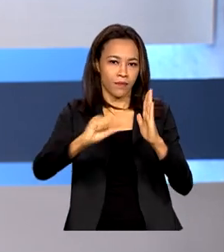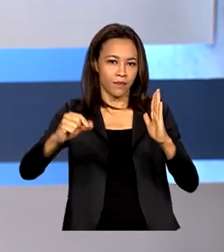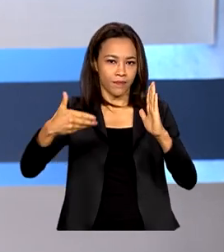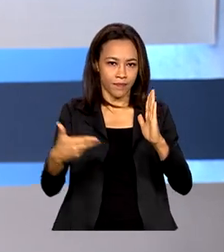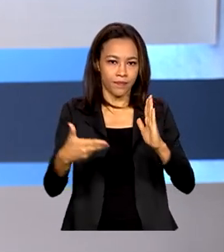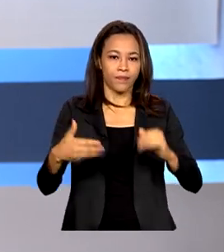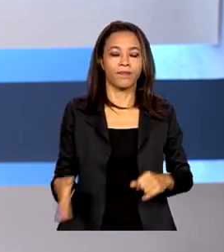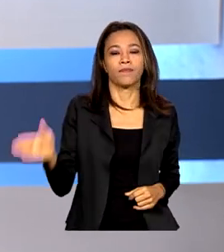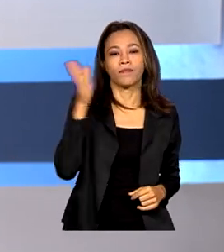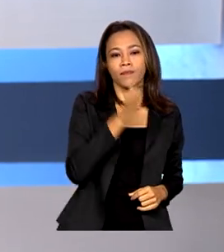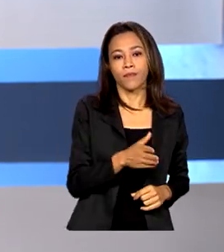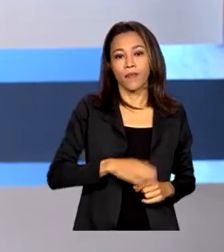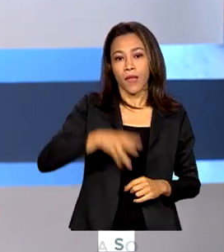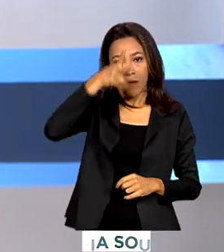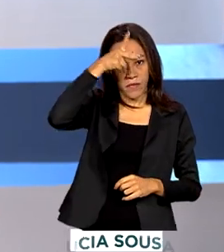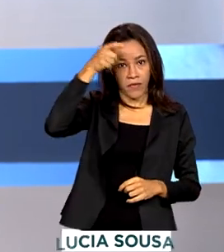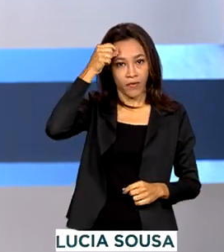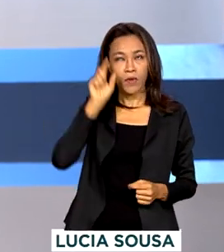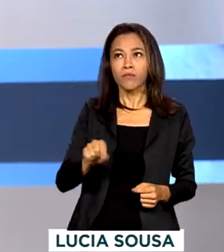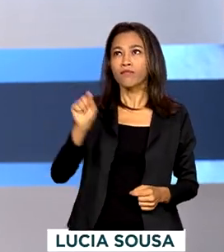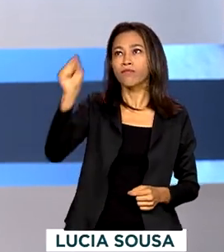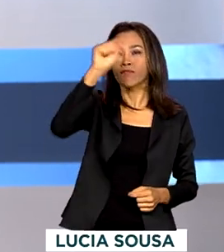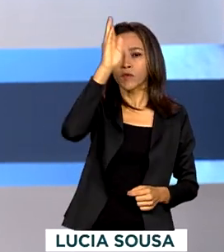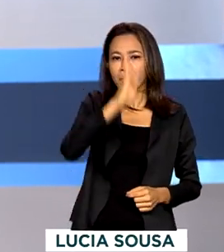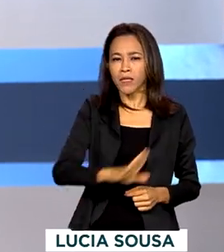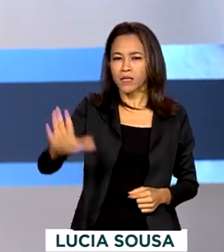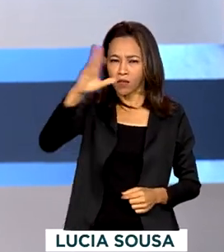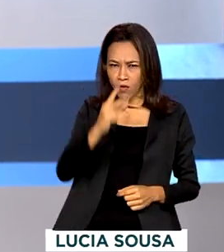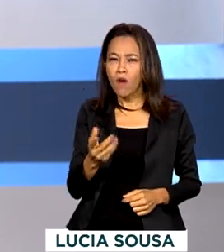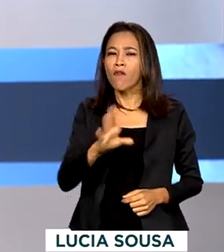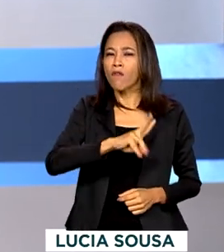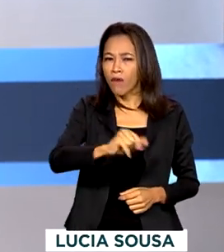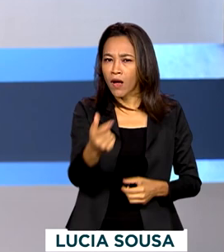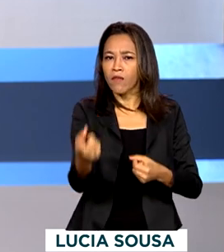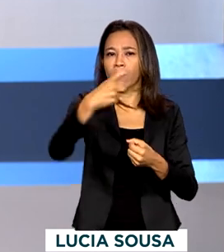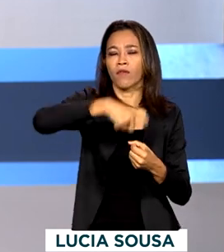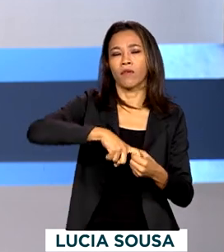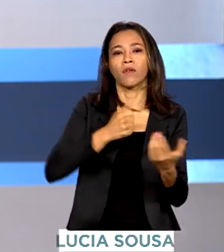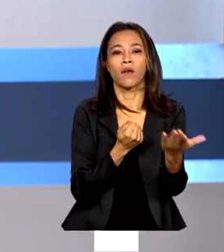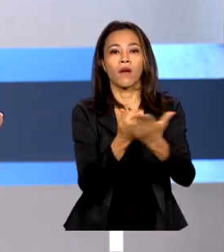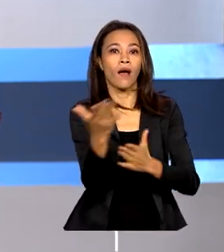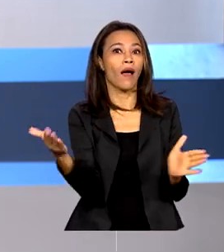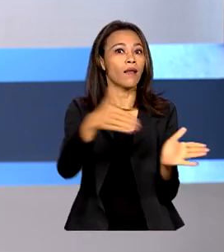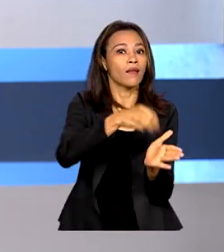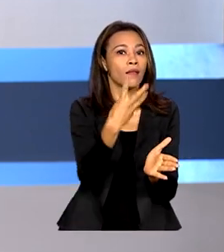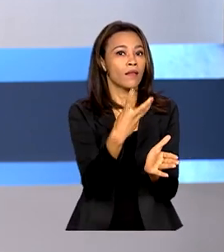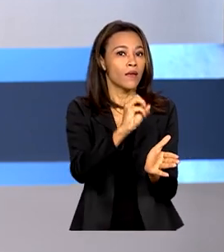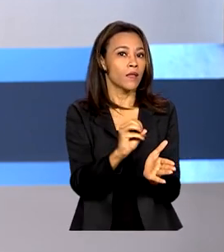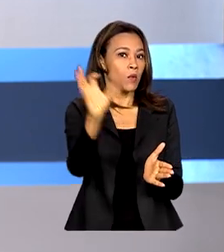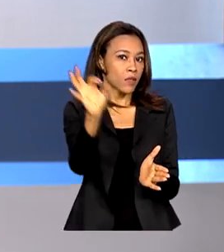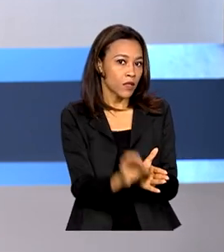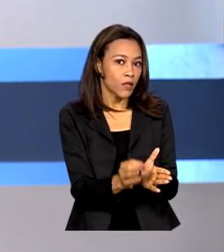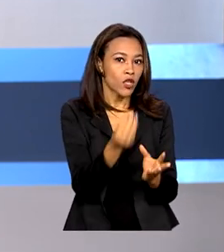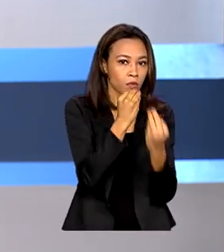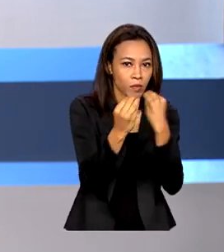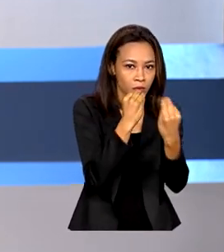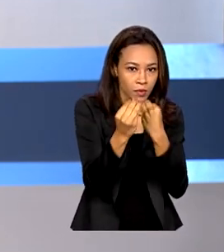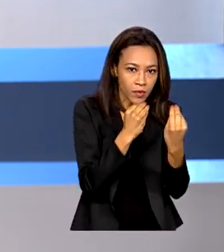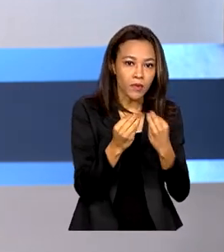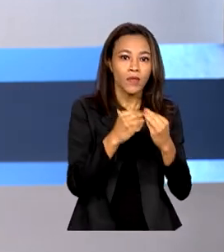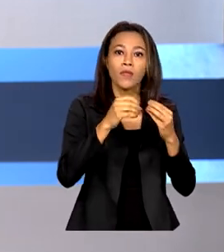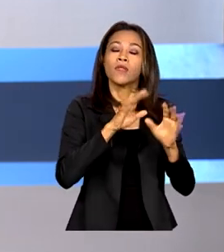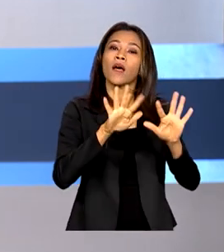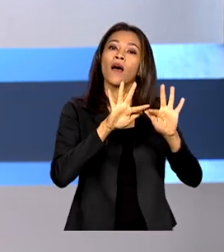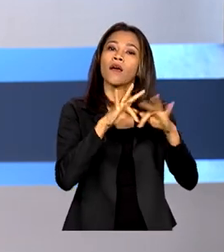As prefeituras do país vão voltar a comprar até 30% de alimentos de agricultores familiares para estudantes da rede